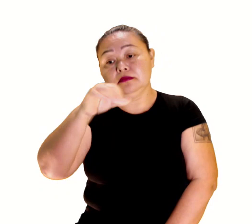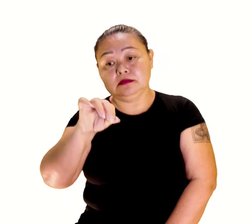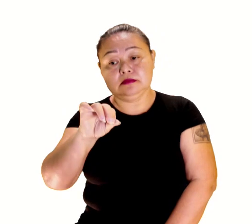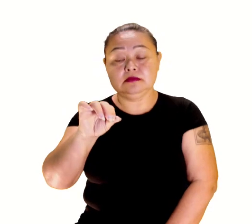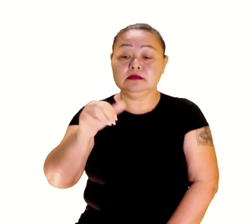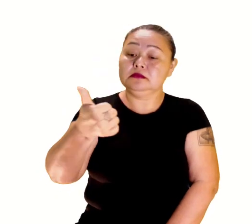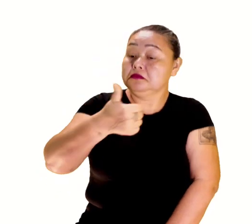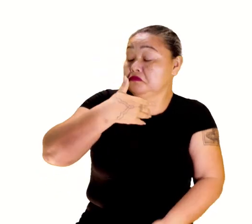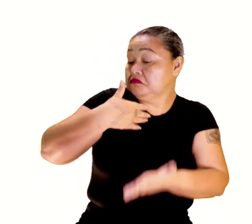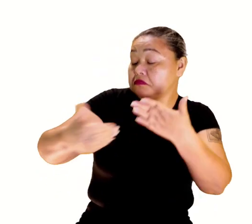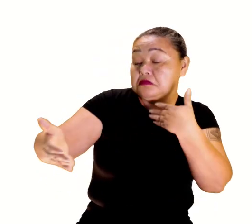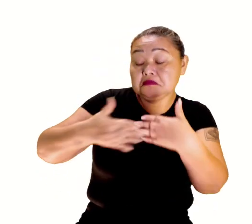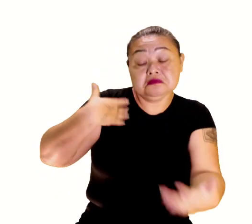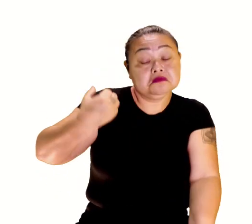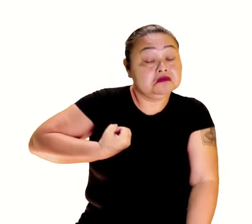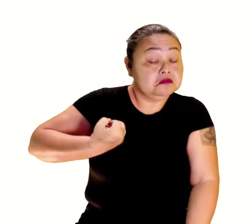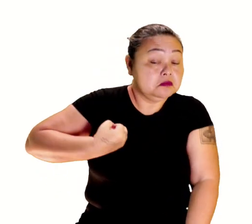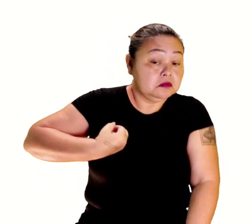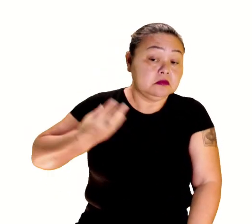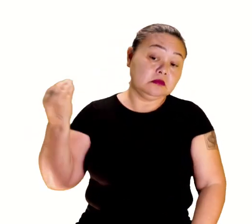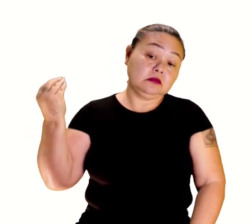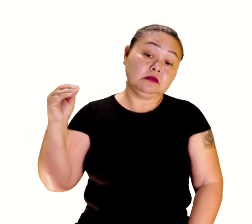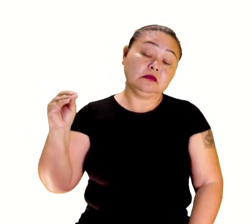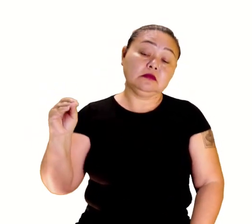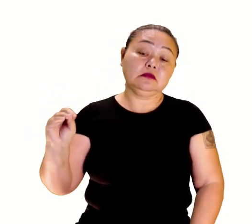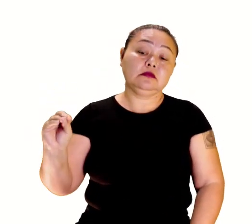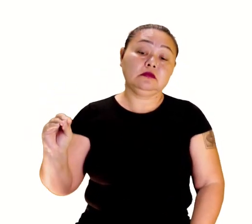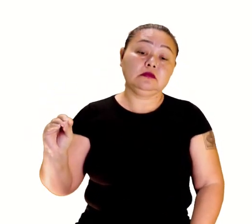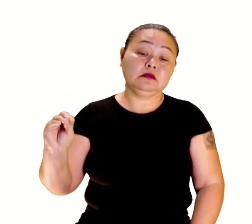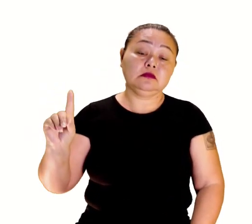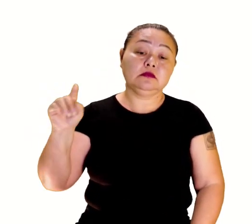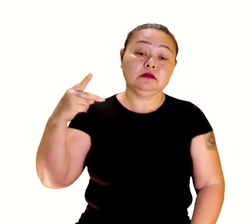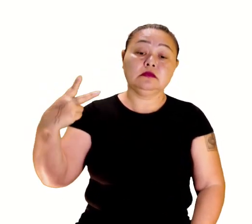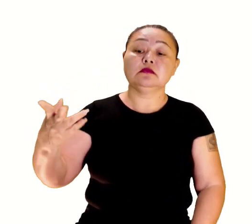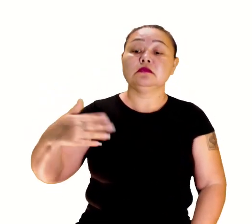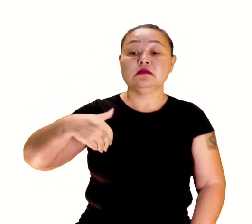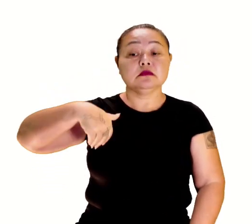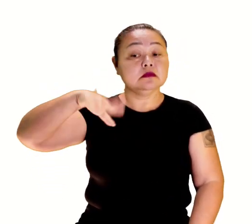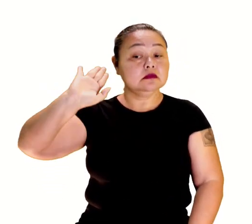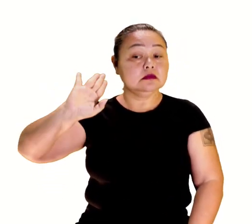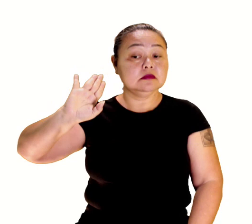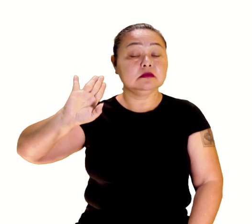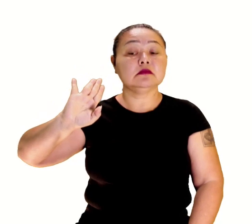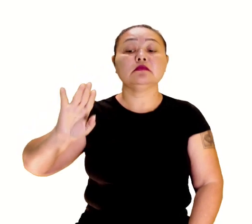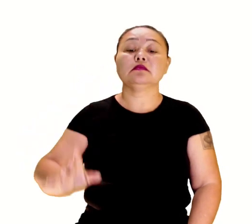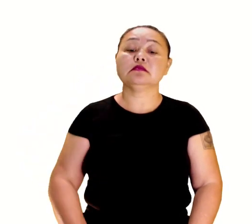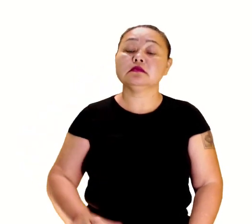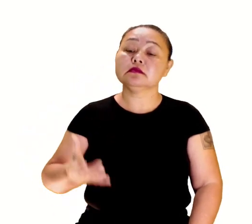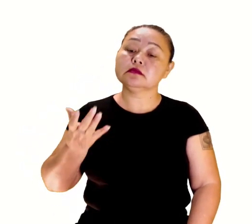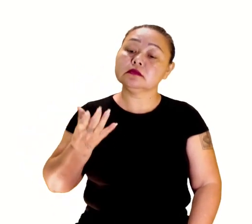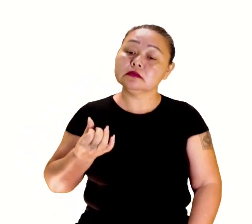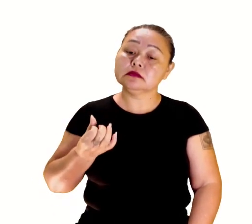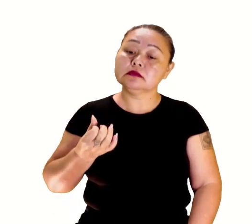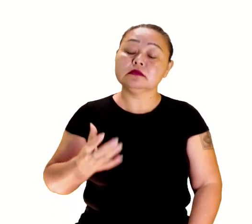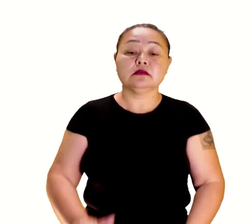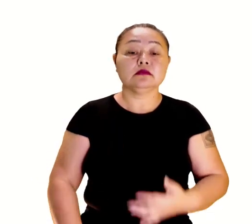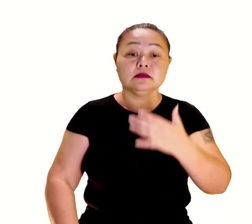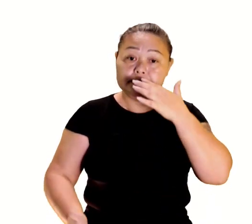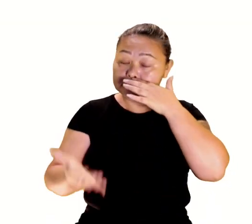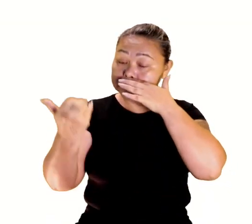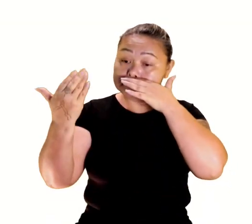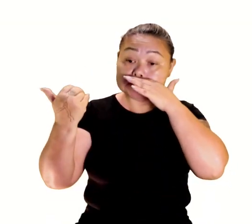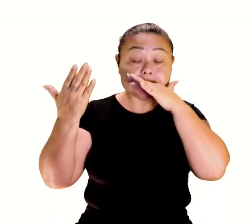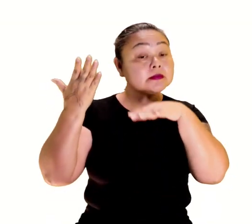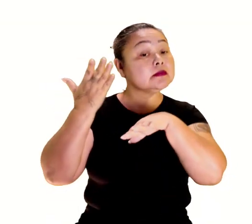ser qualquer coisa que atenda esse quesito aqui de maior que 6. Beleza. Tá? Vamos praticar? Vamos para